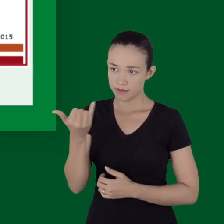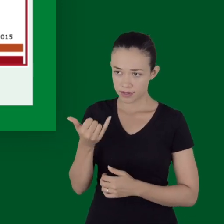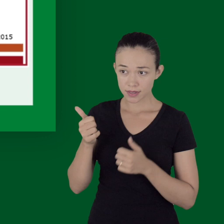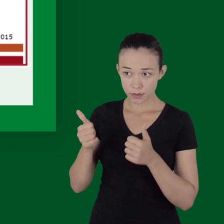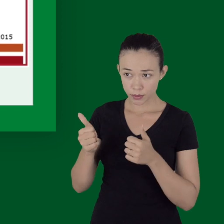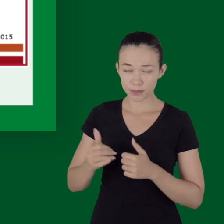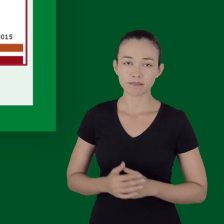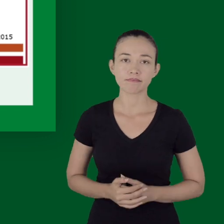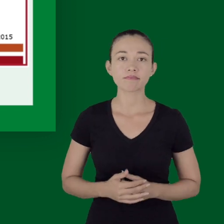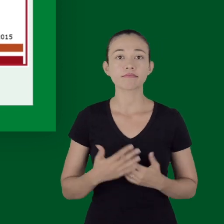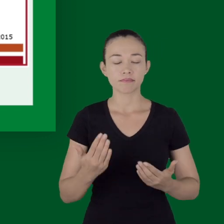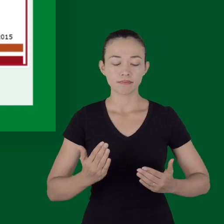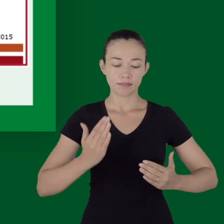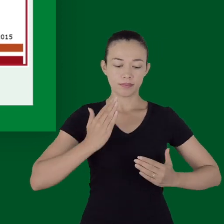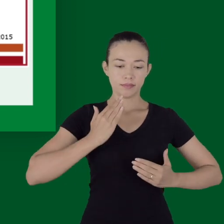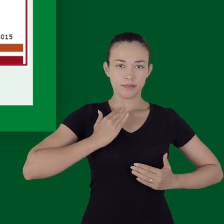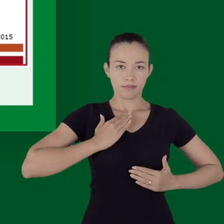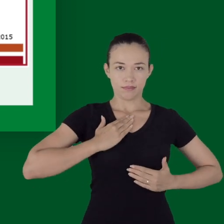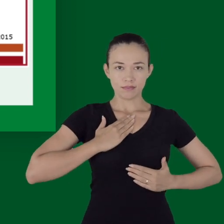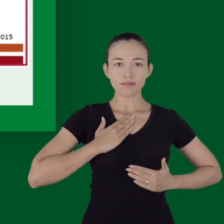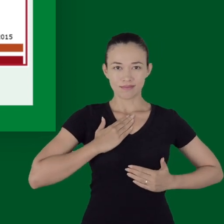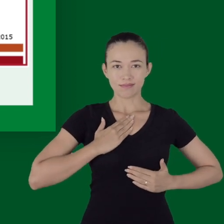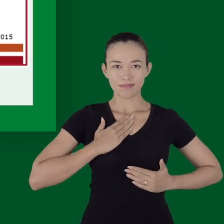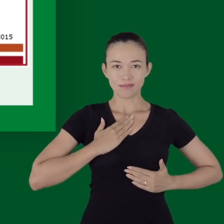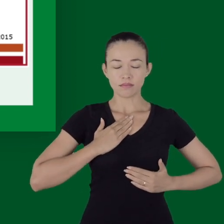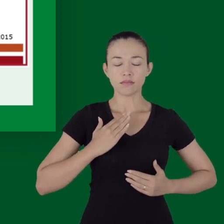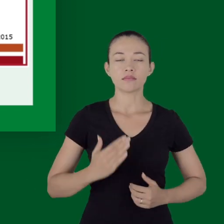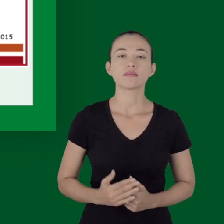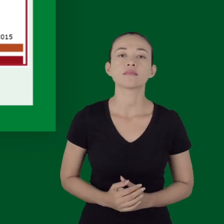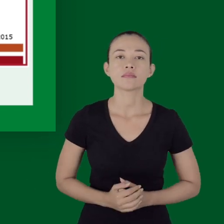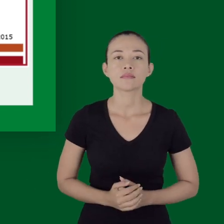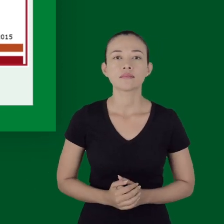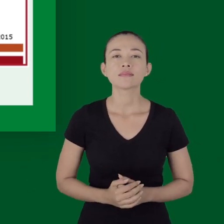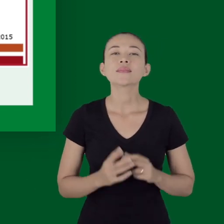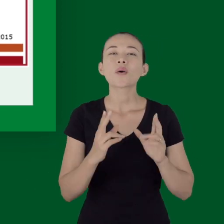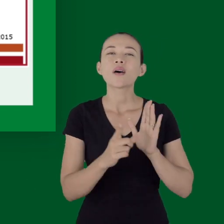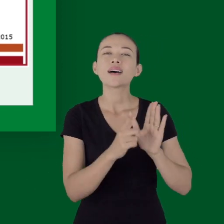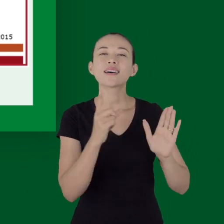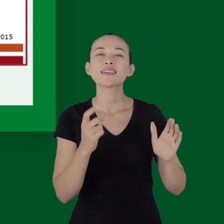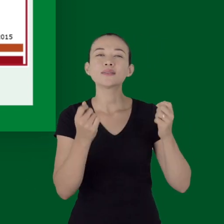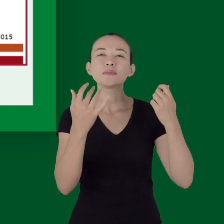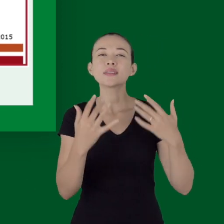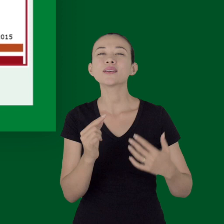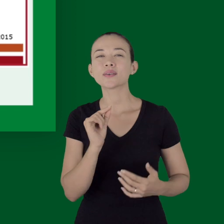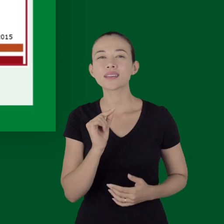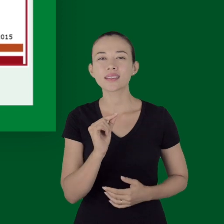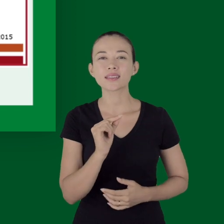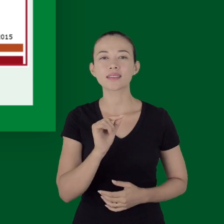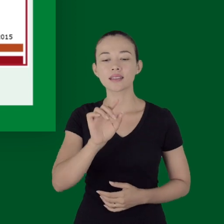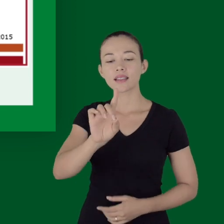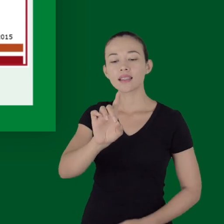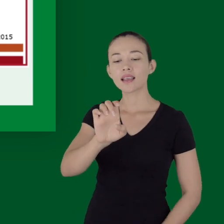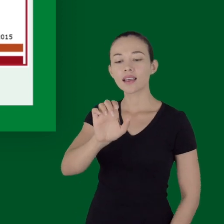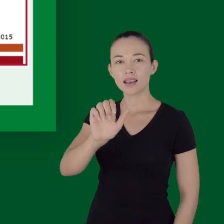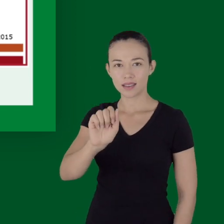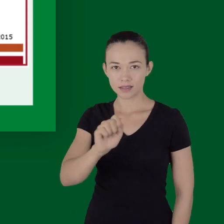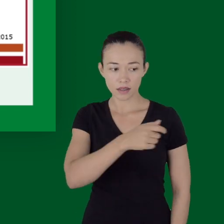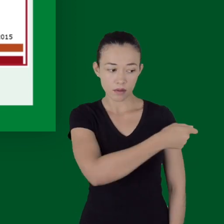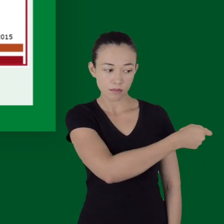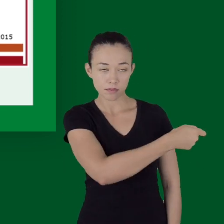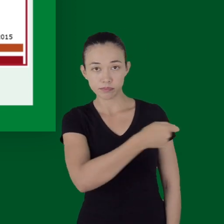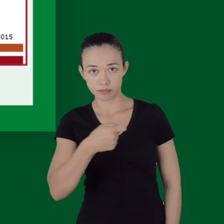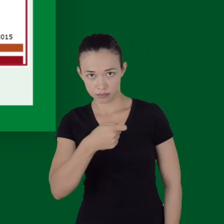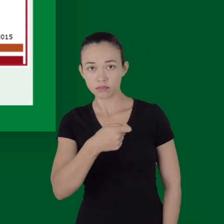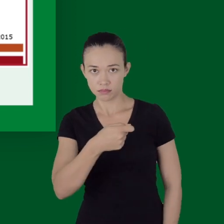plugzinho das pás e conectar o eletrodo adesivo. O posicionamento